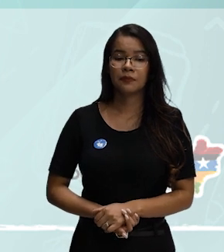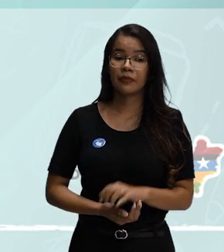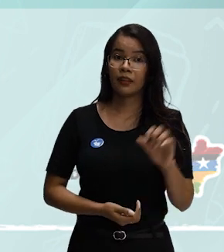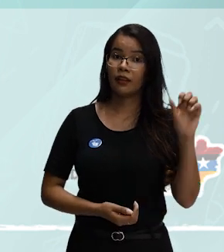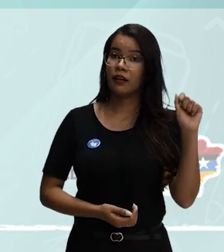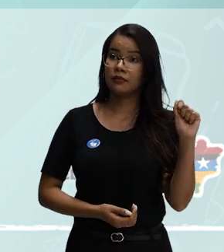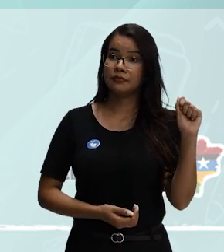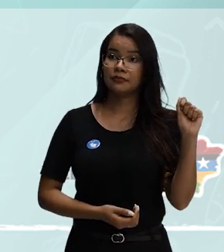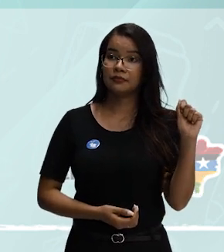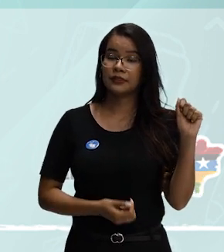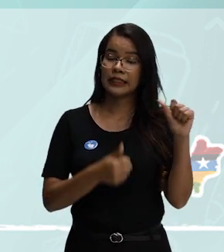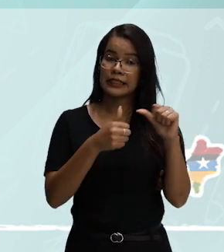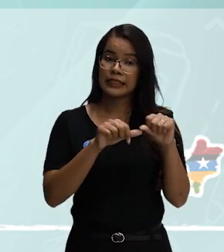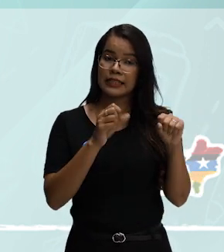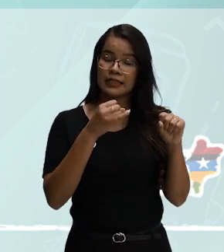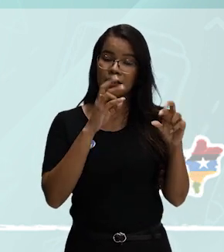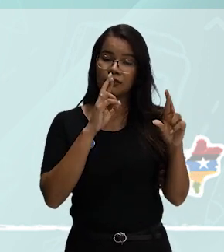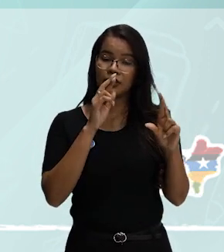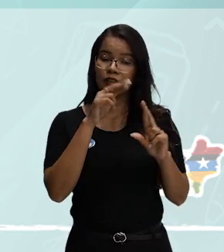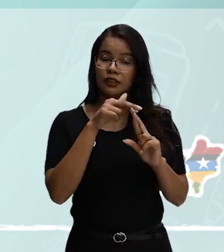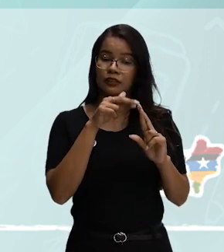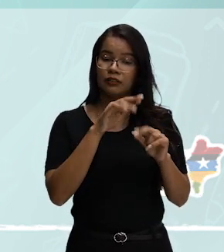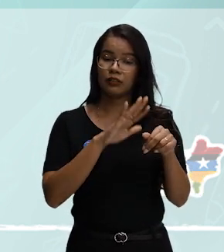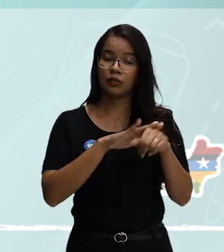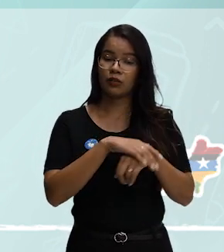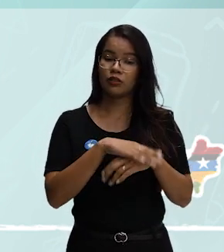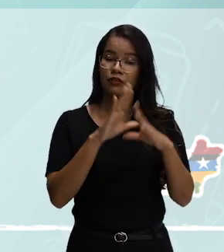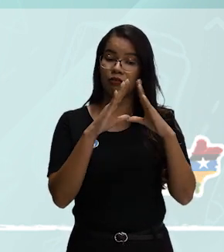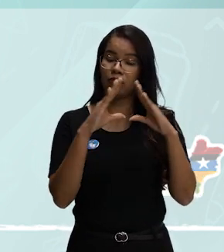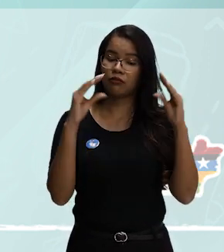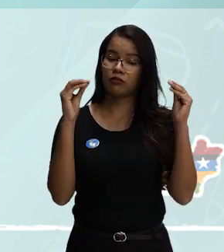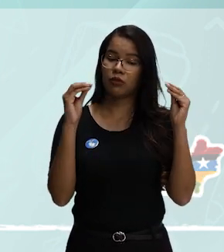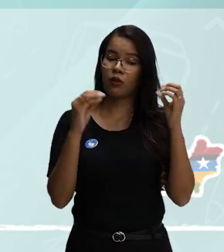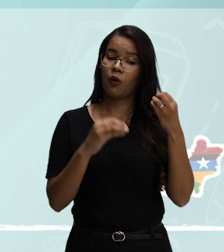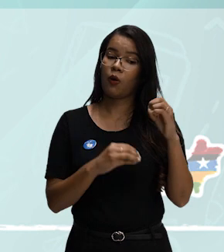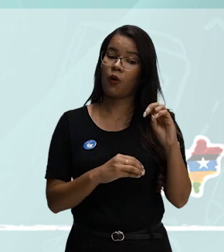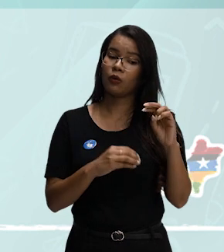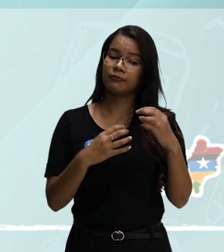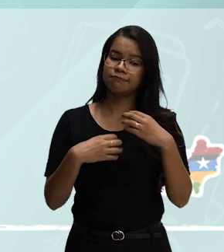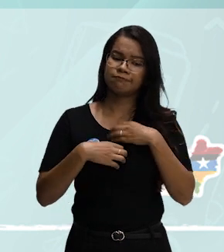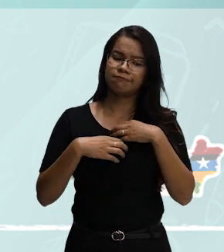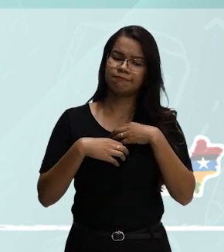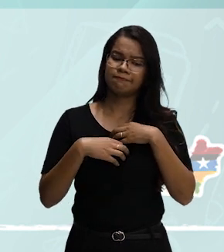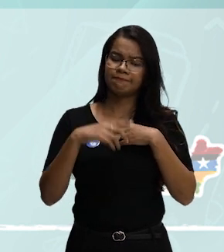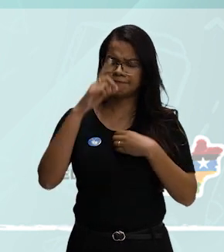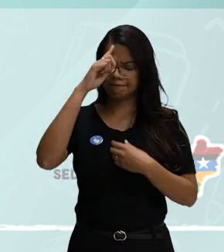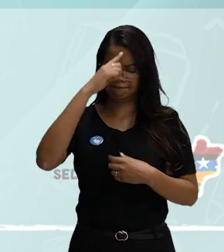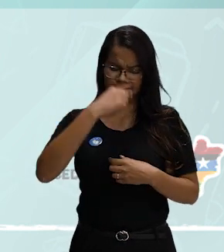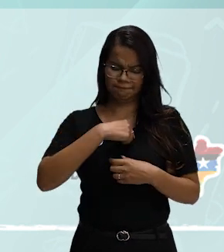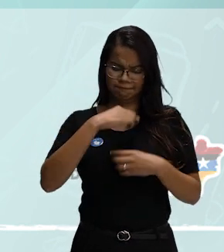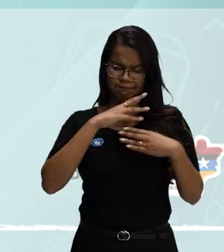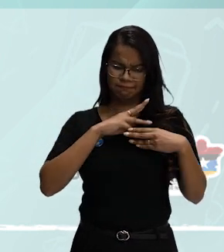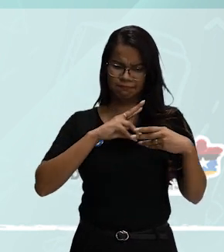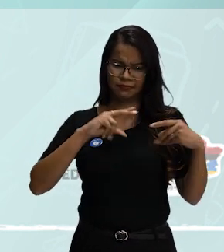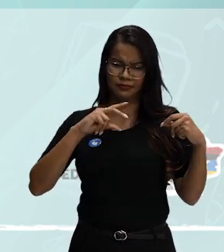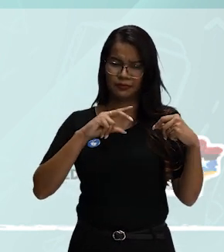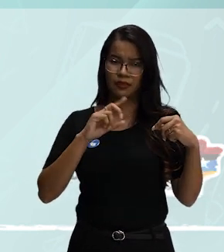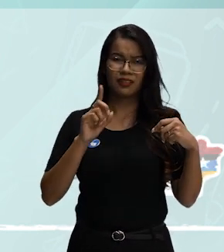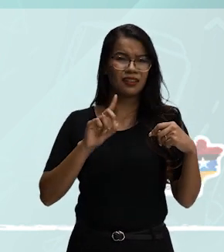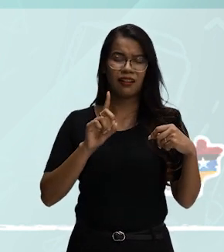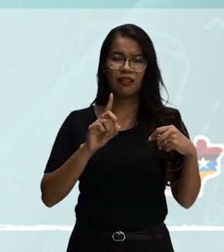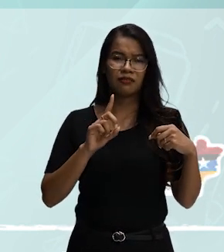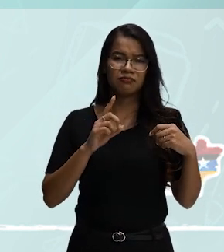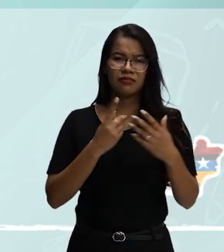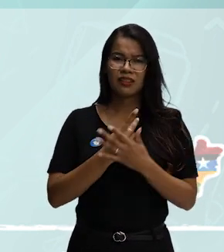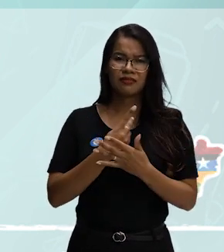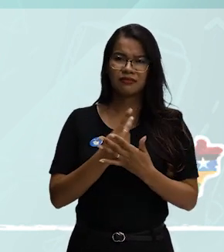ele está se referindo à noite, não é? Né? Fala da lua, ok? Sentimento de autodestruição, ele fala disso, ele se autodestrói.